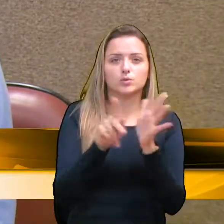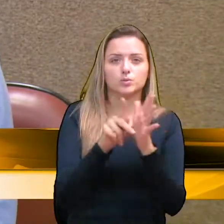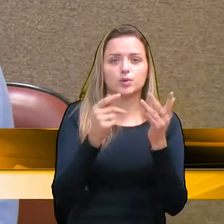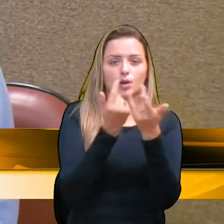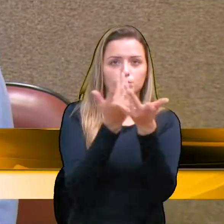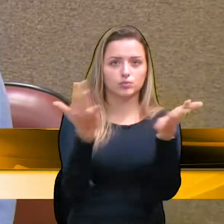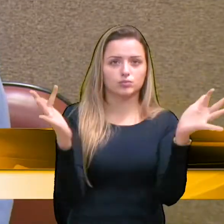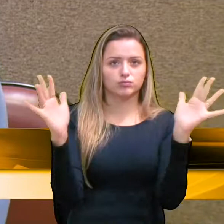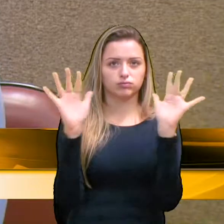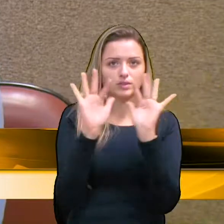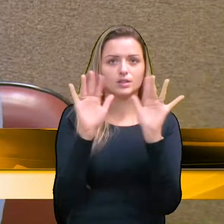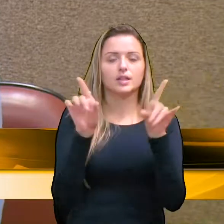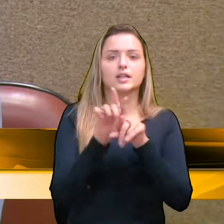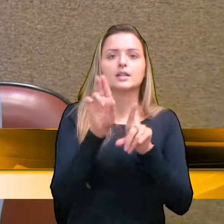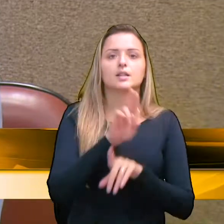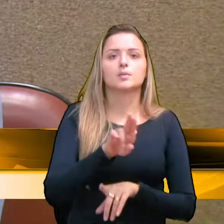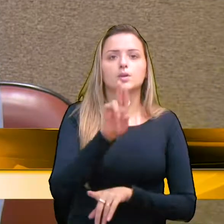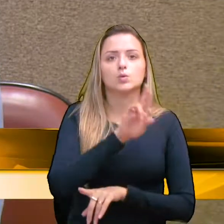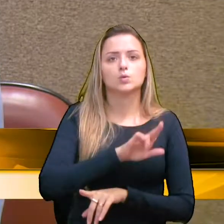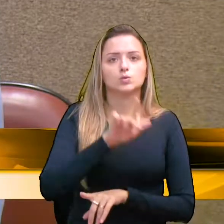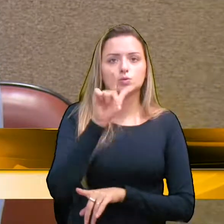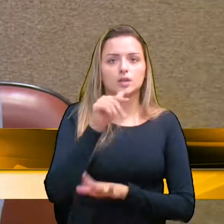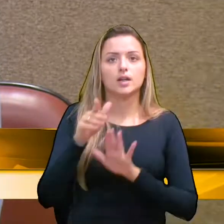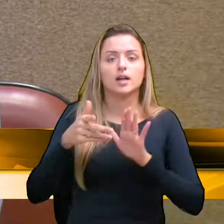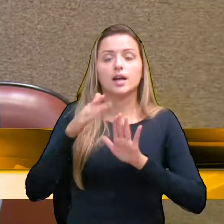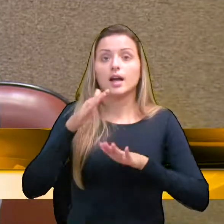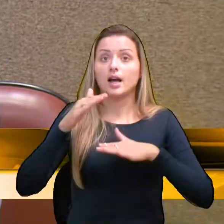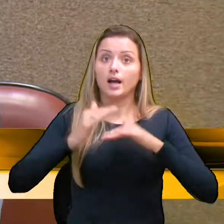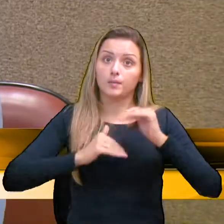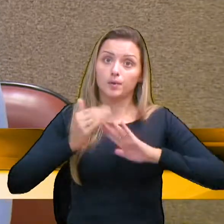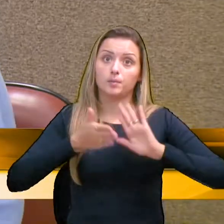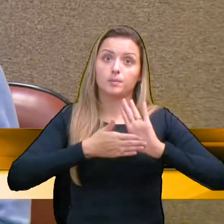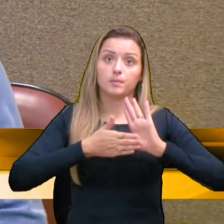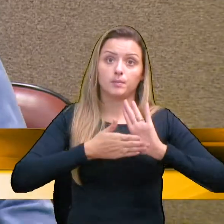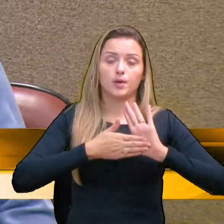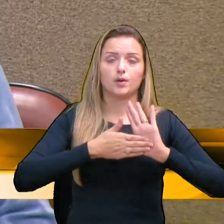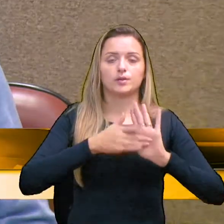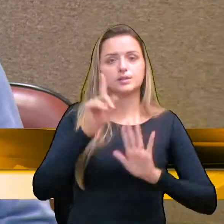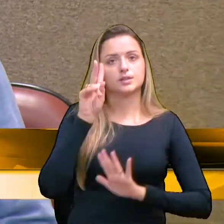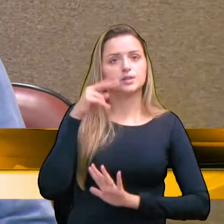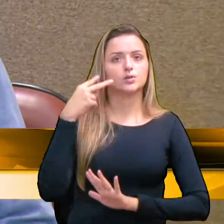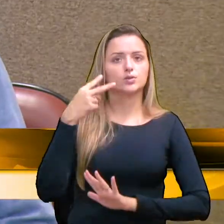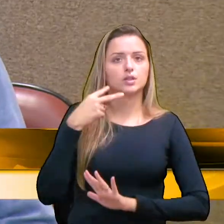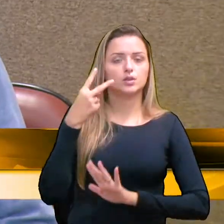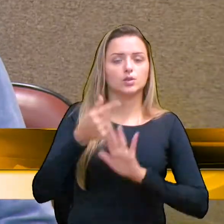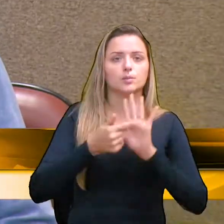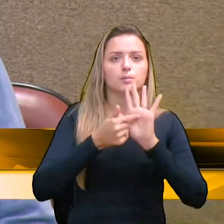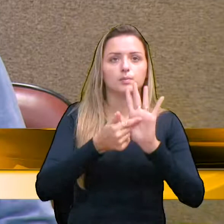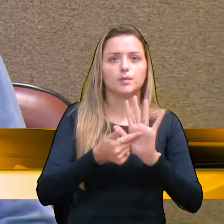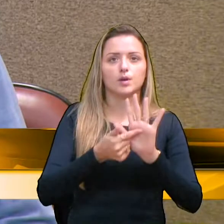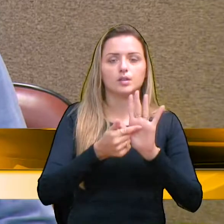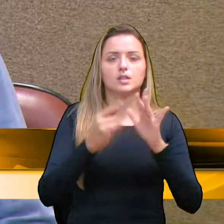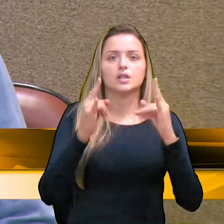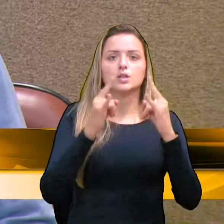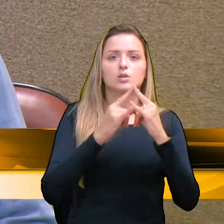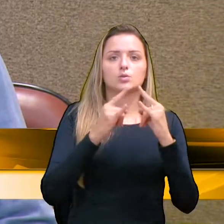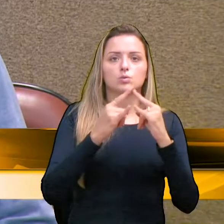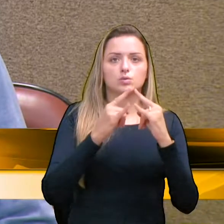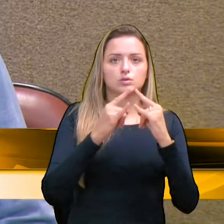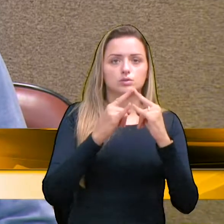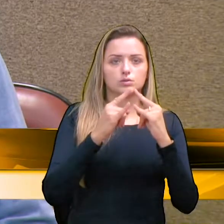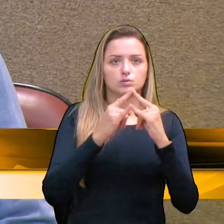práticas sociais. O autor propôs a emenda modificativa nos termos dos apontamentos do Instituto